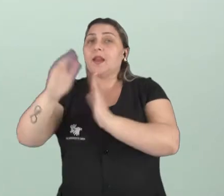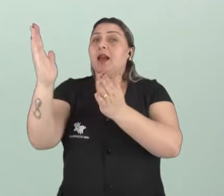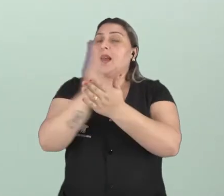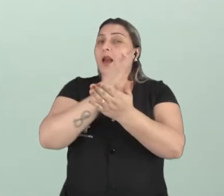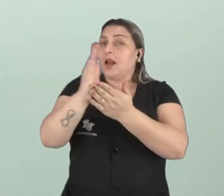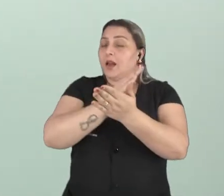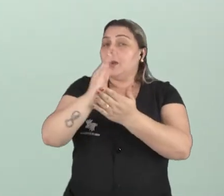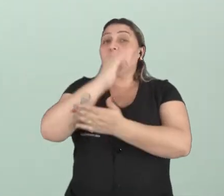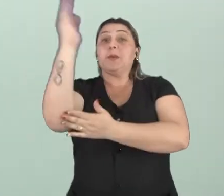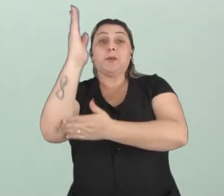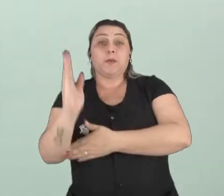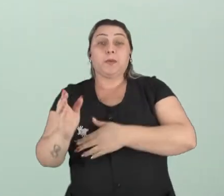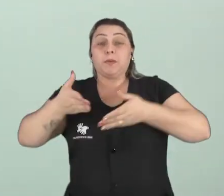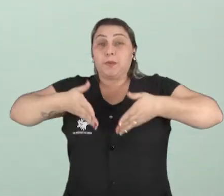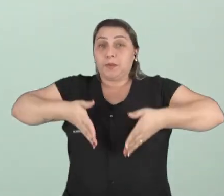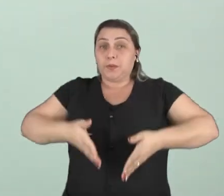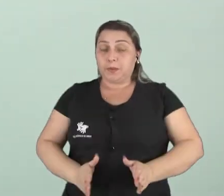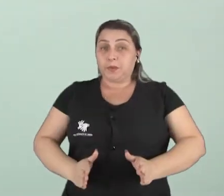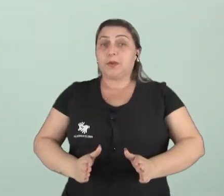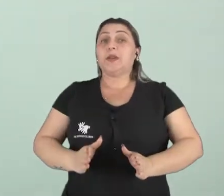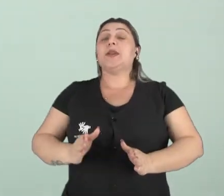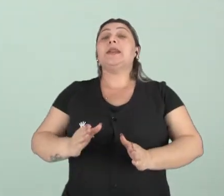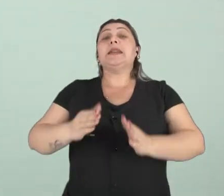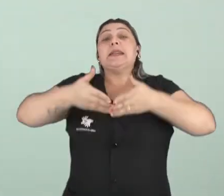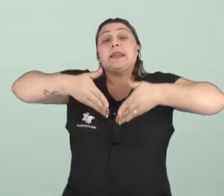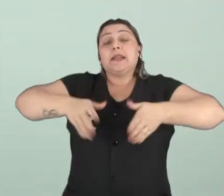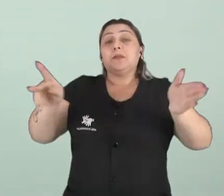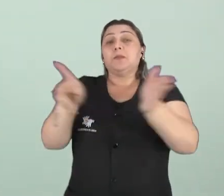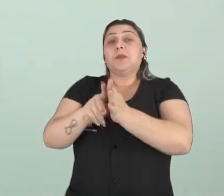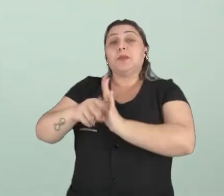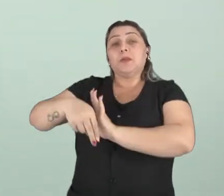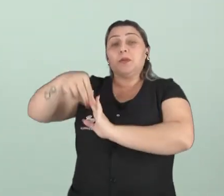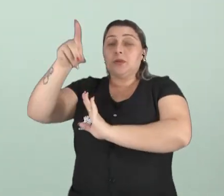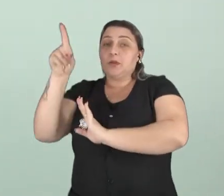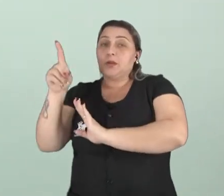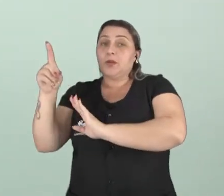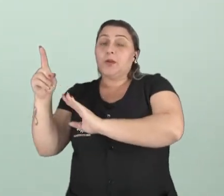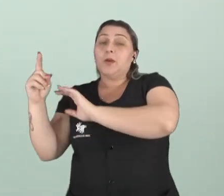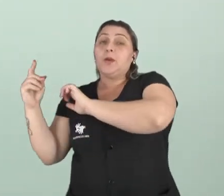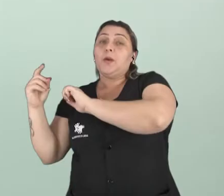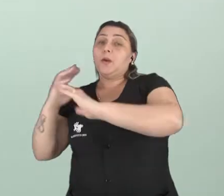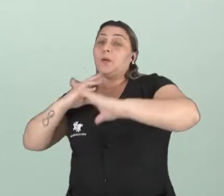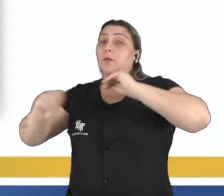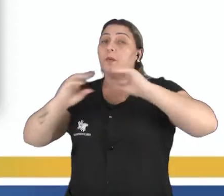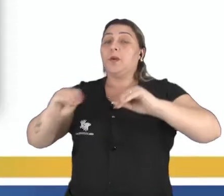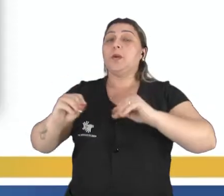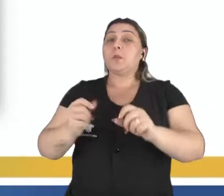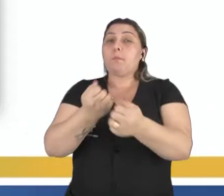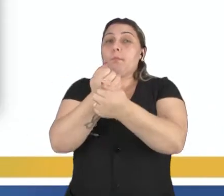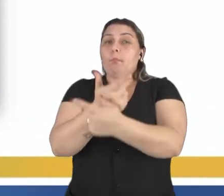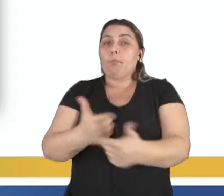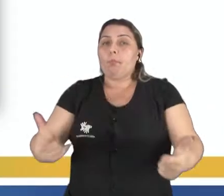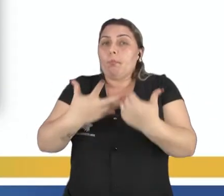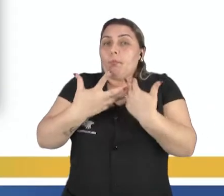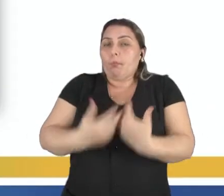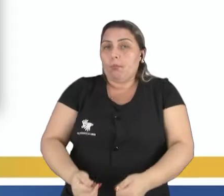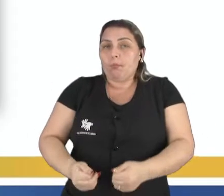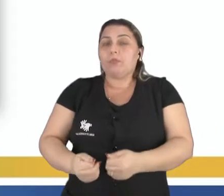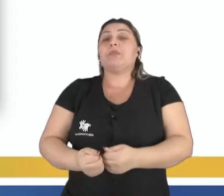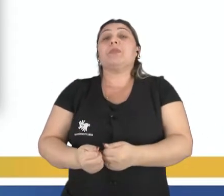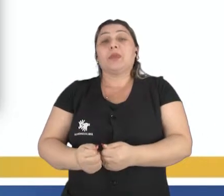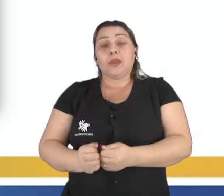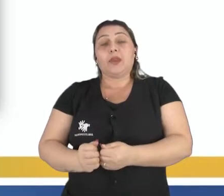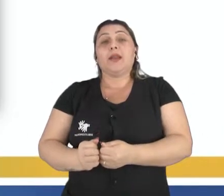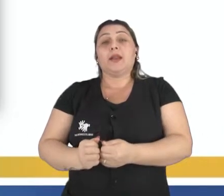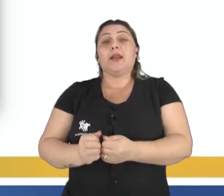alguns brasileiros, sobretudo nordestinos, fustigados aí fugindo das secas, instalaram-se então na bacia